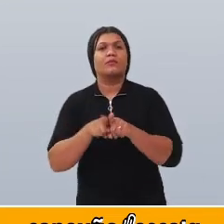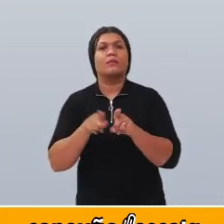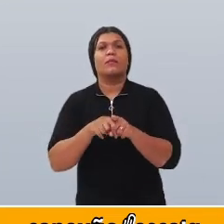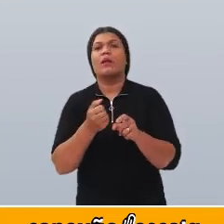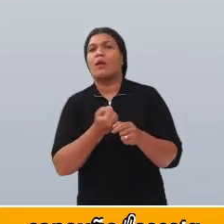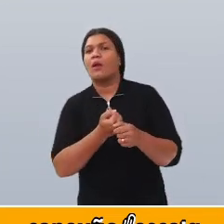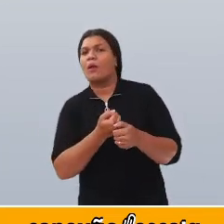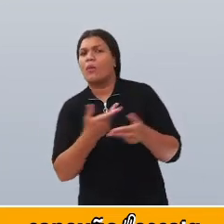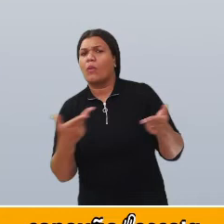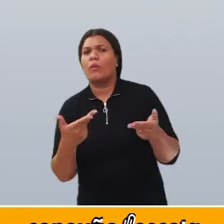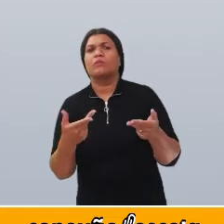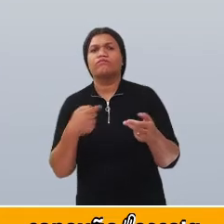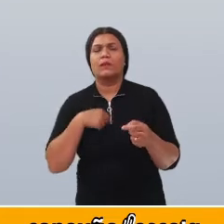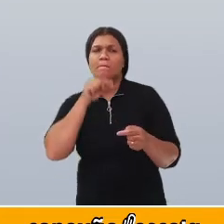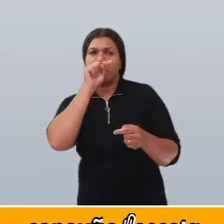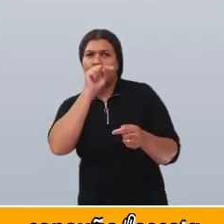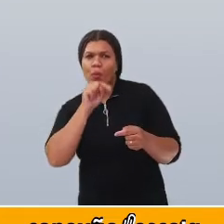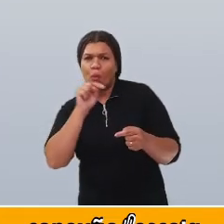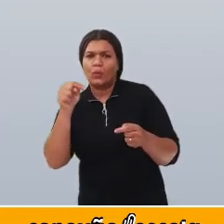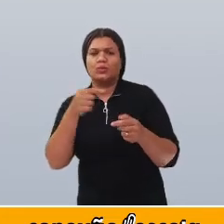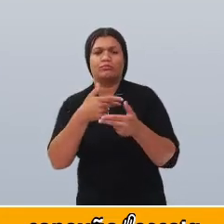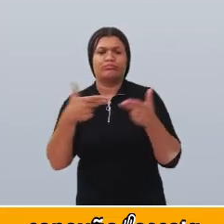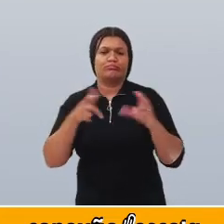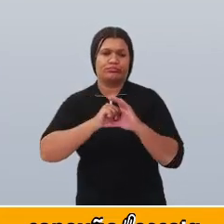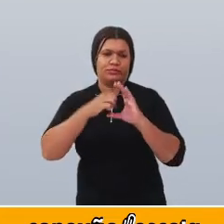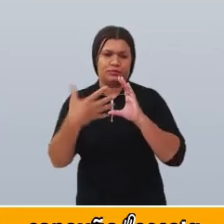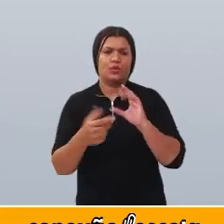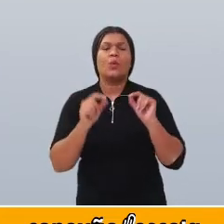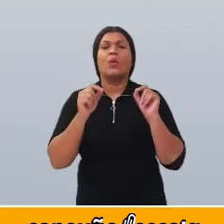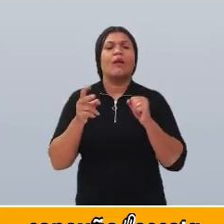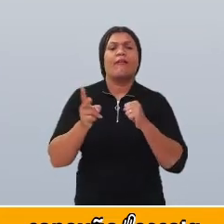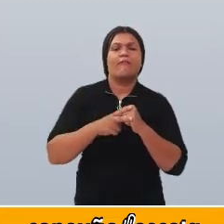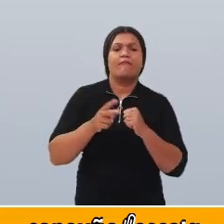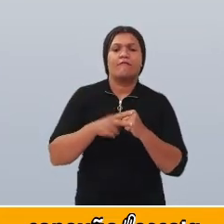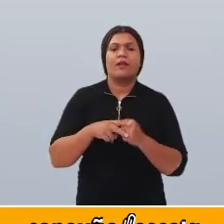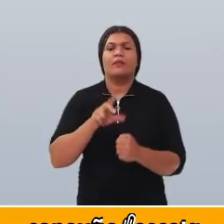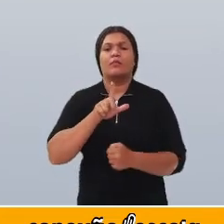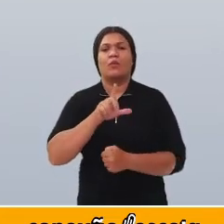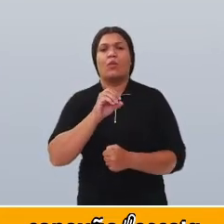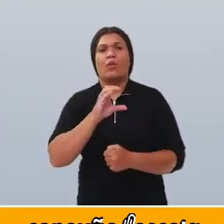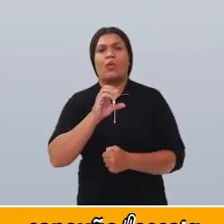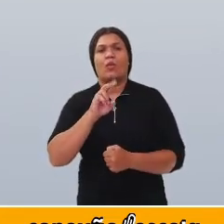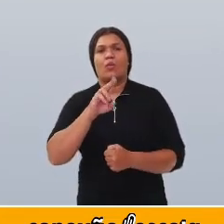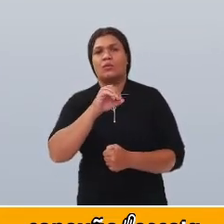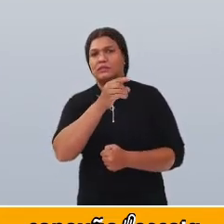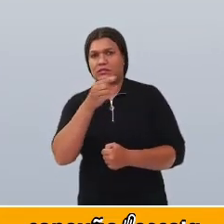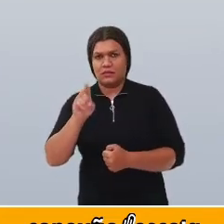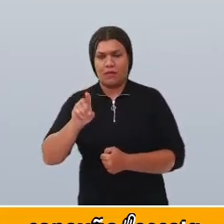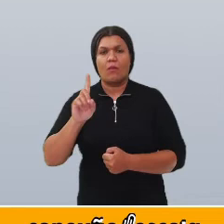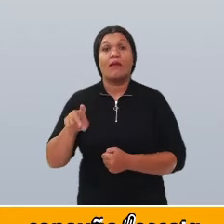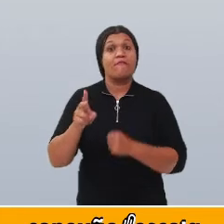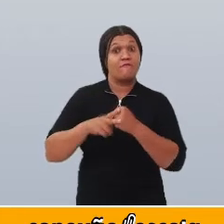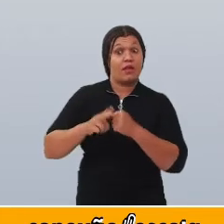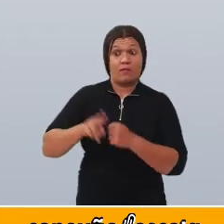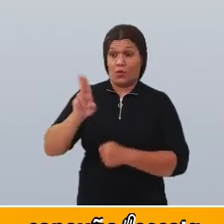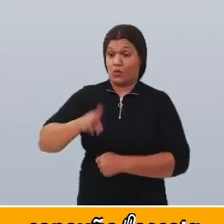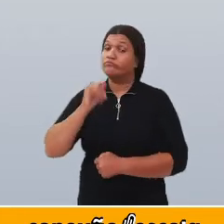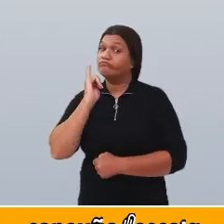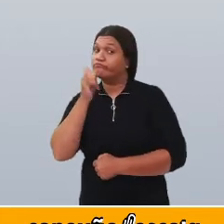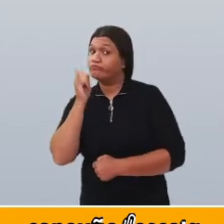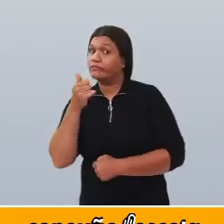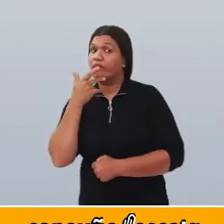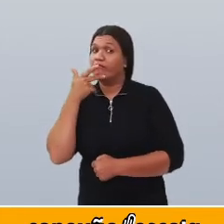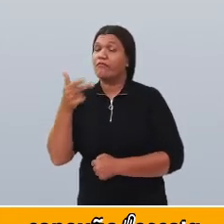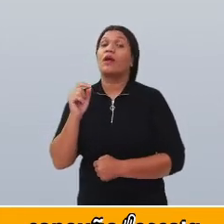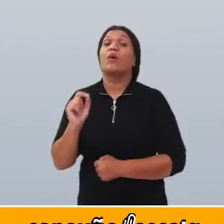característicos. Primeiro, vamos recordar, então, o que são verbos de elocução. São verbos utilizados pelo narrador para indicar